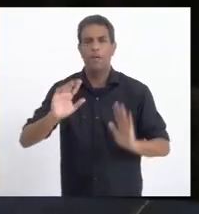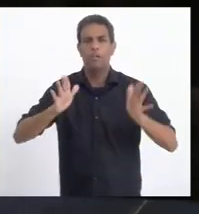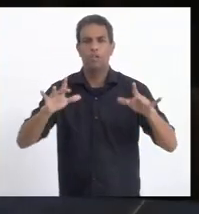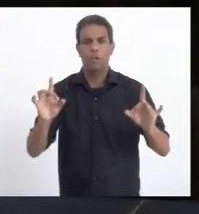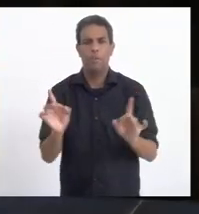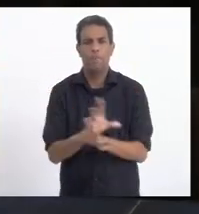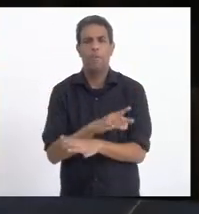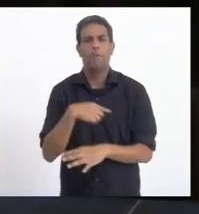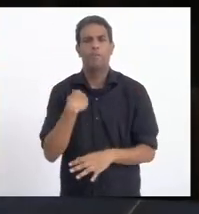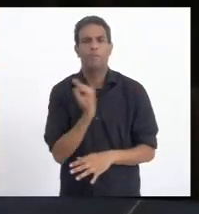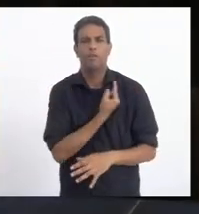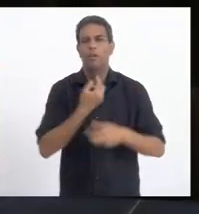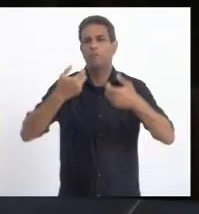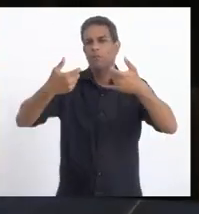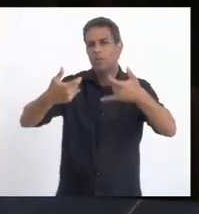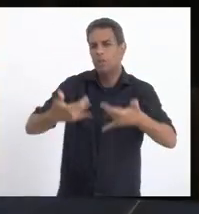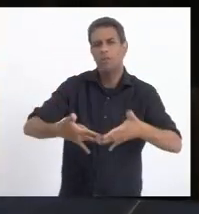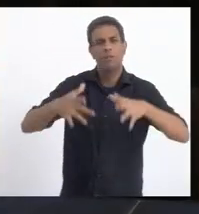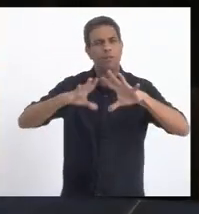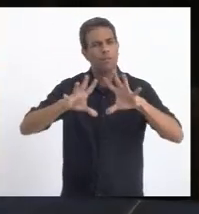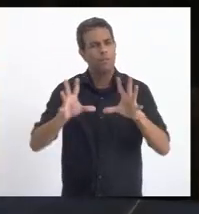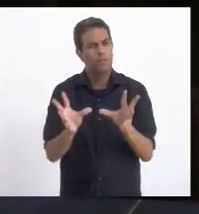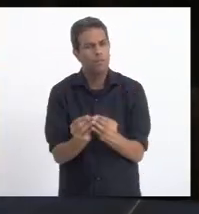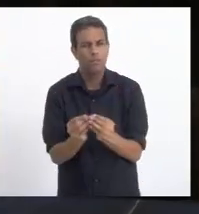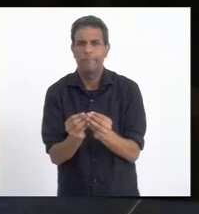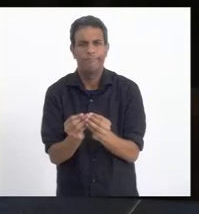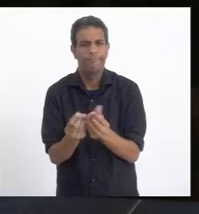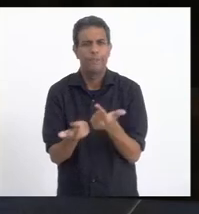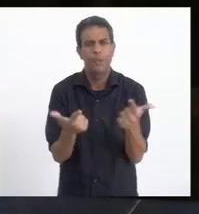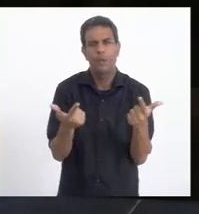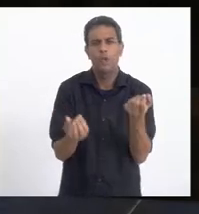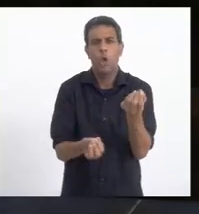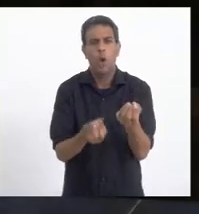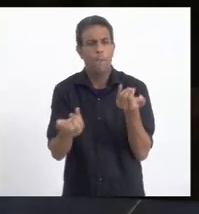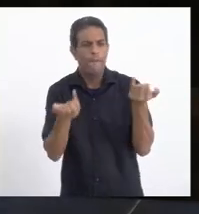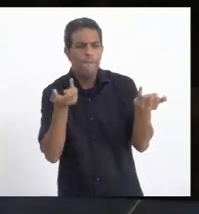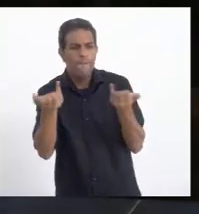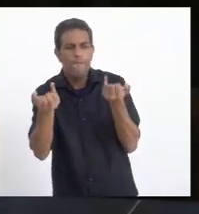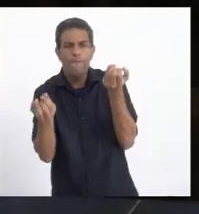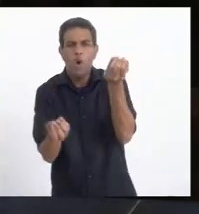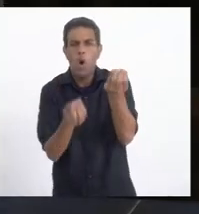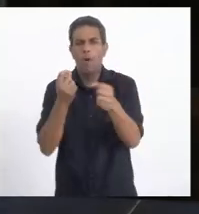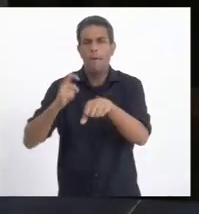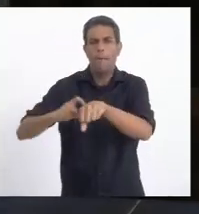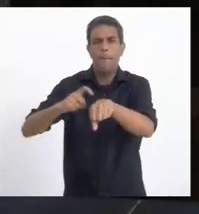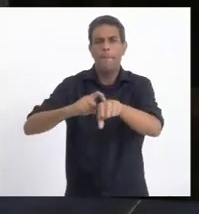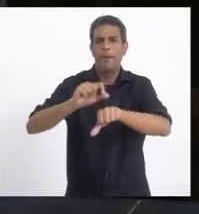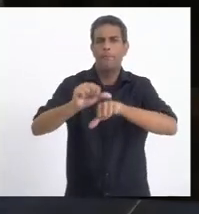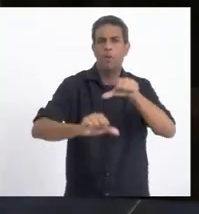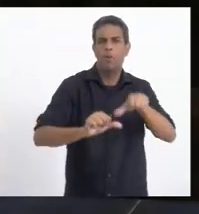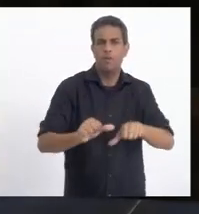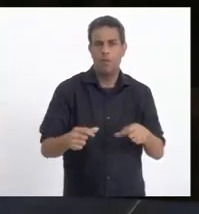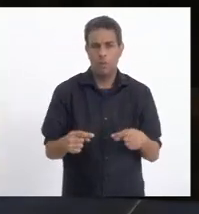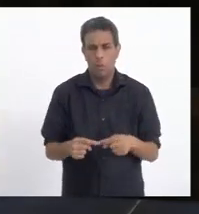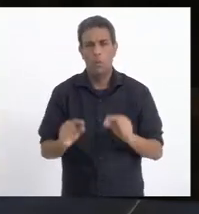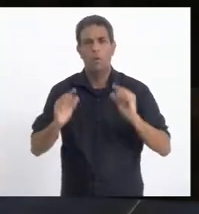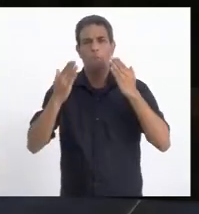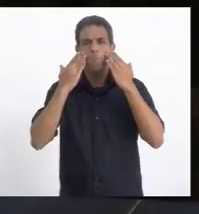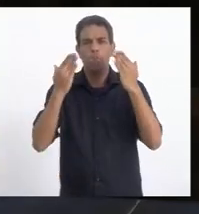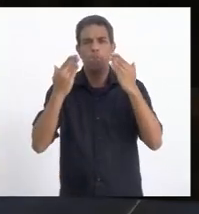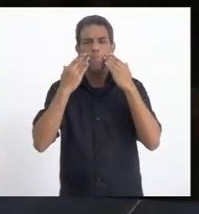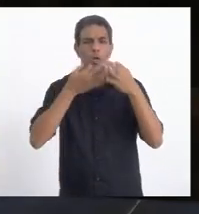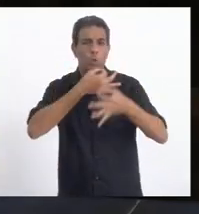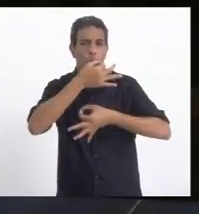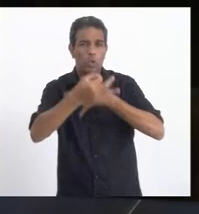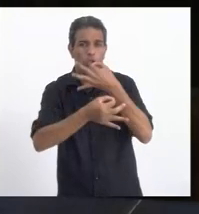e vem já tinha essa preocupação atrás apesar de não ter muito acesso às as modificações estão sendo feitas já apresentava